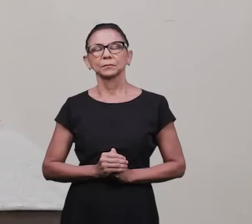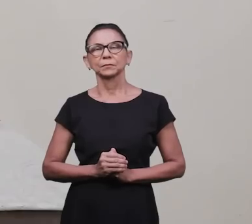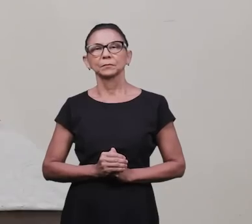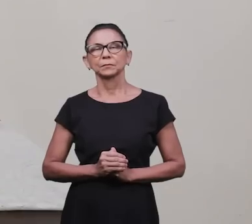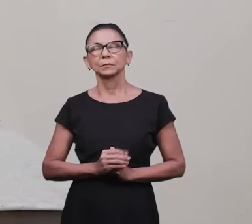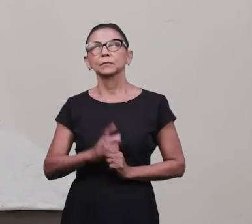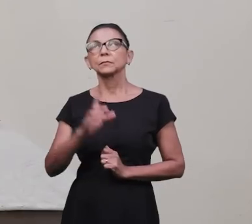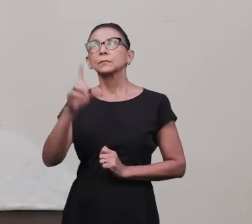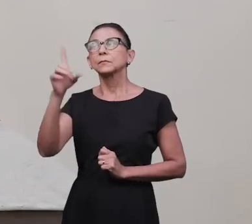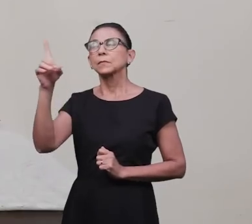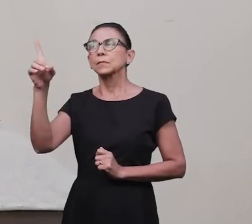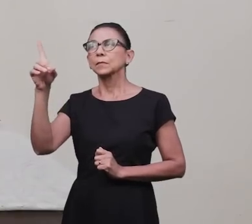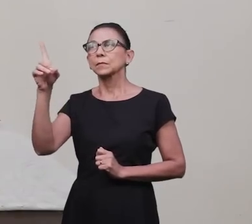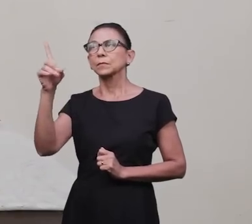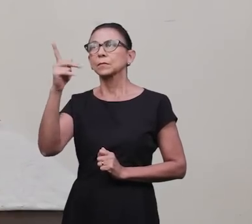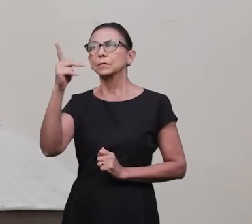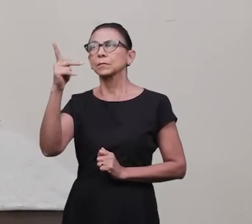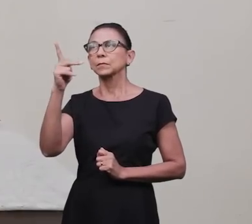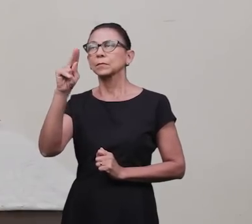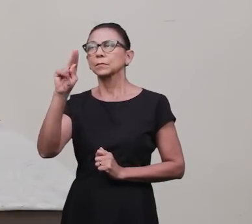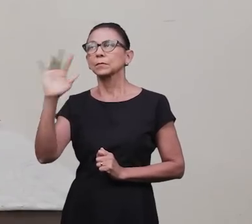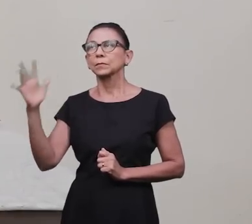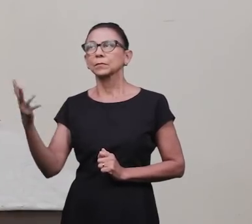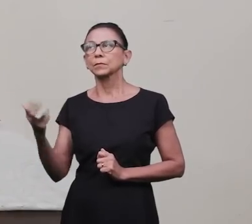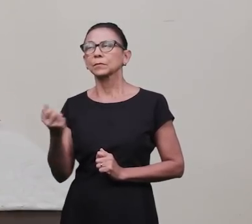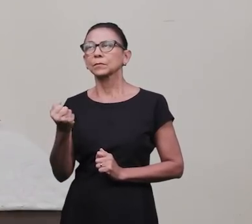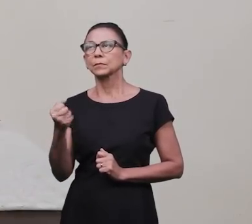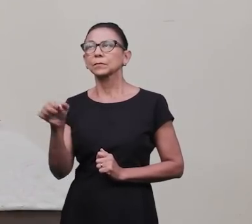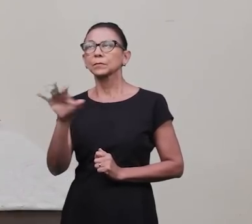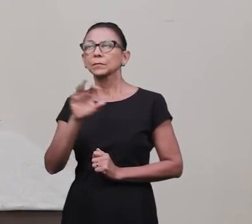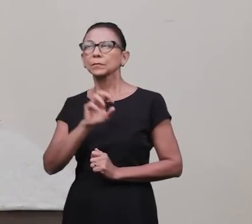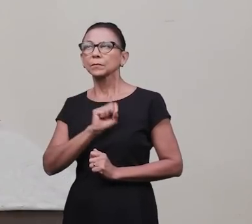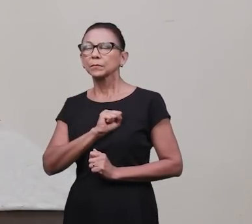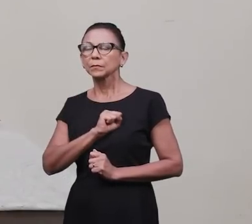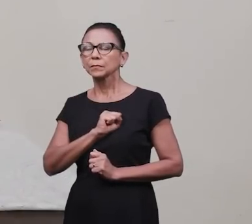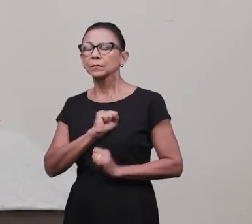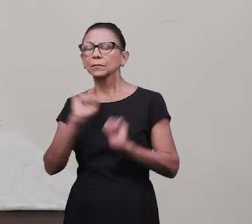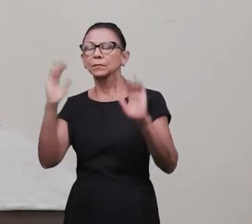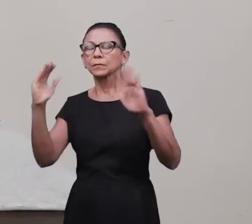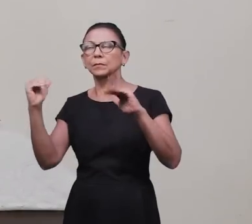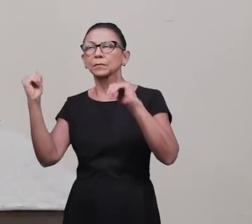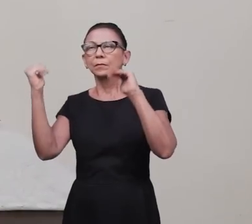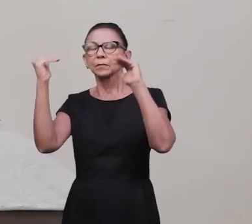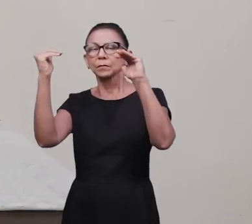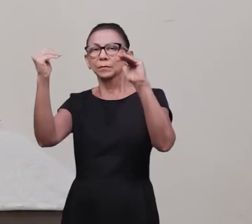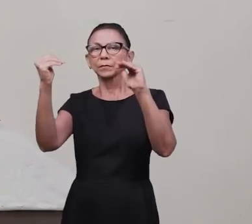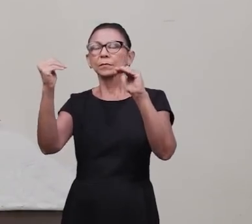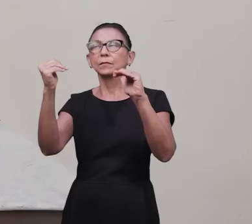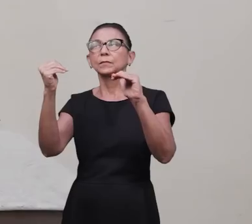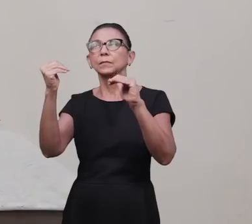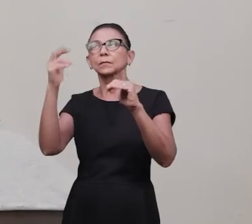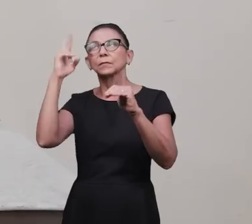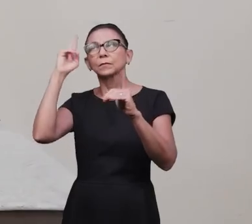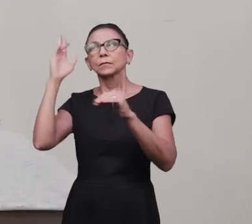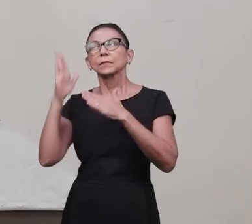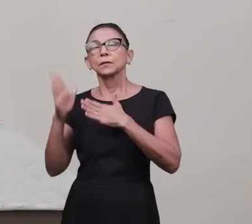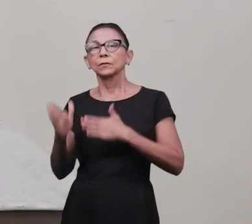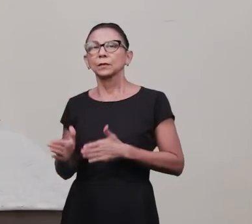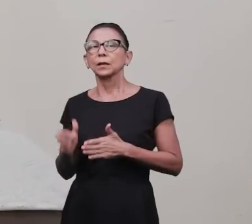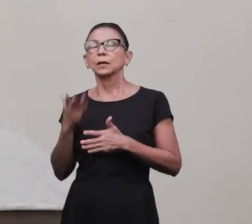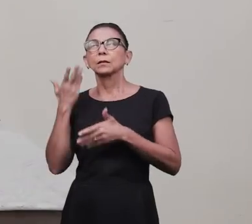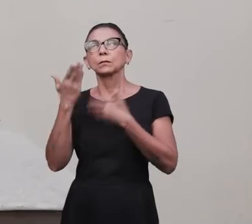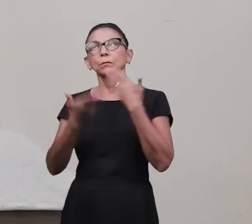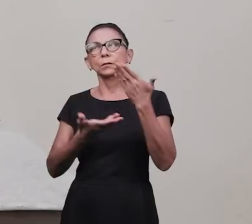Deus amado, nós adoramos o teu nome, Senhor. Te exaltamos pela tua fidelidade, pelo